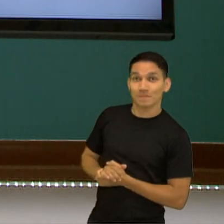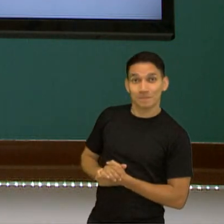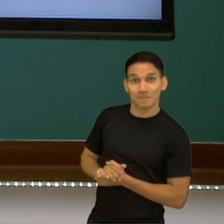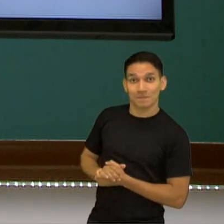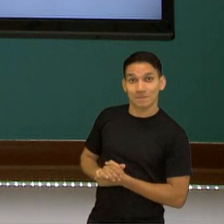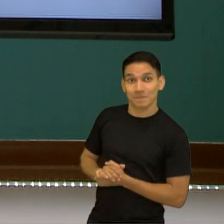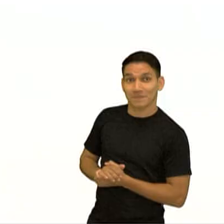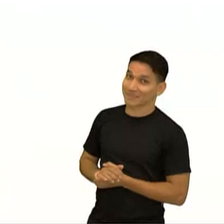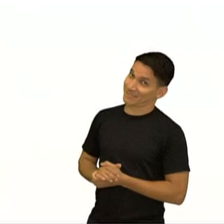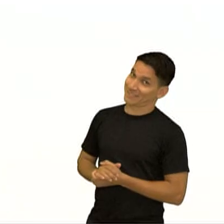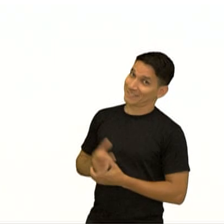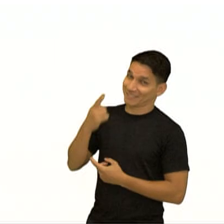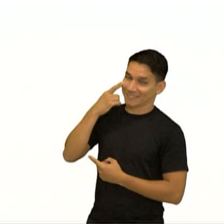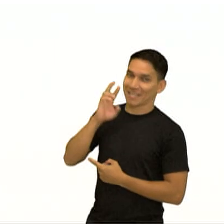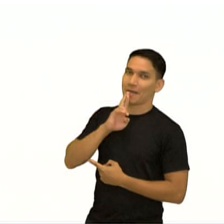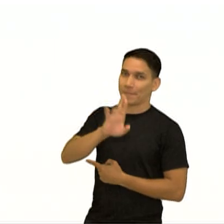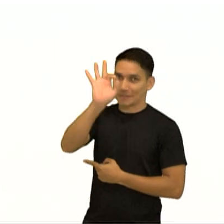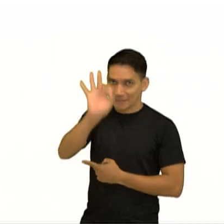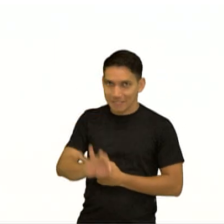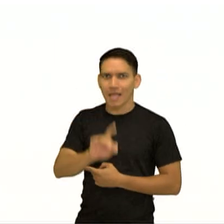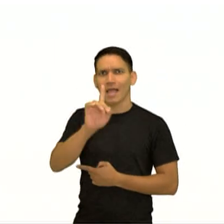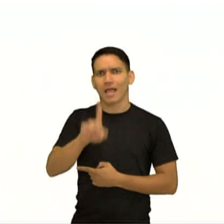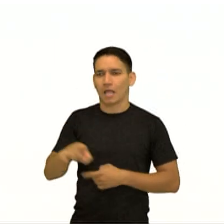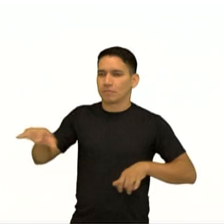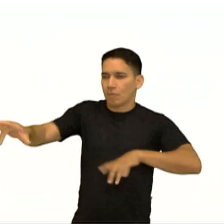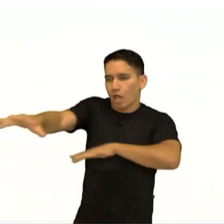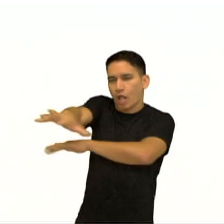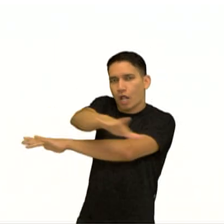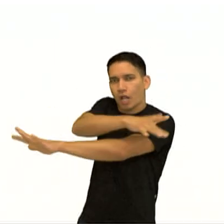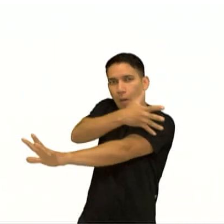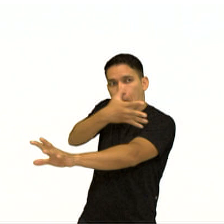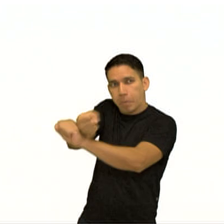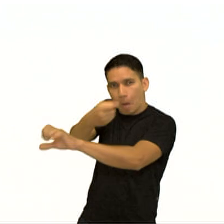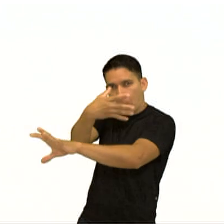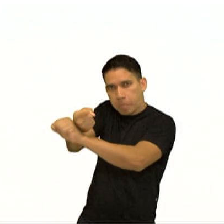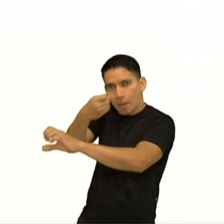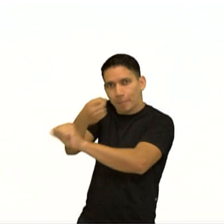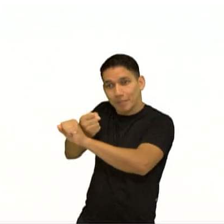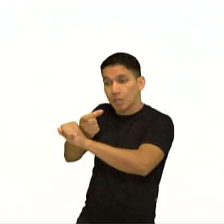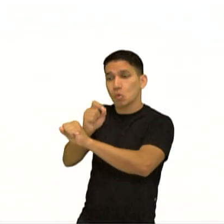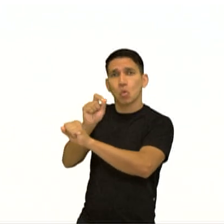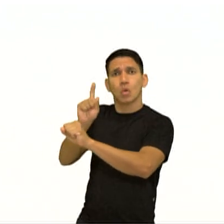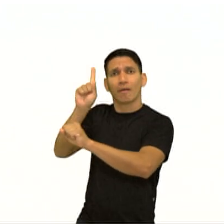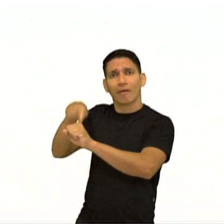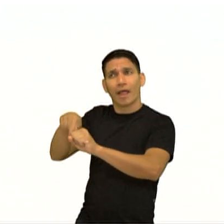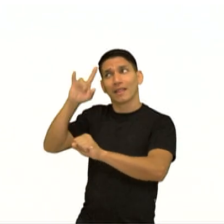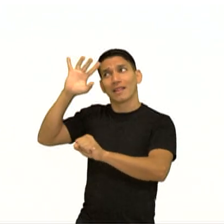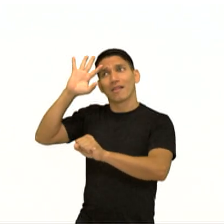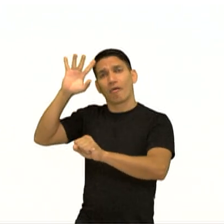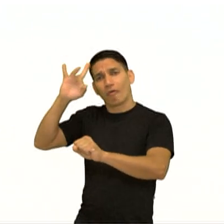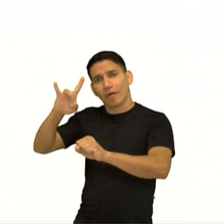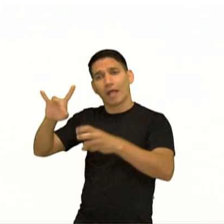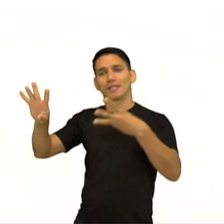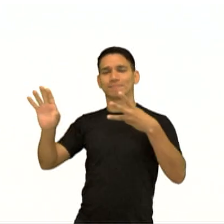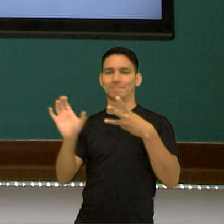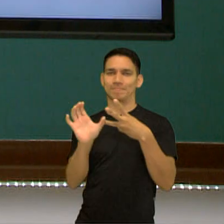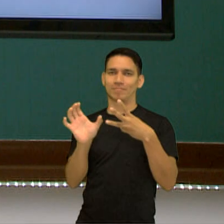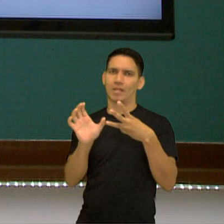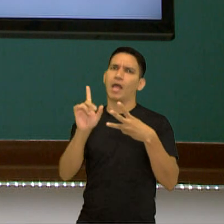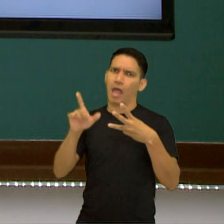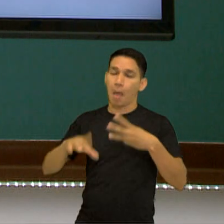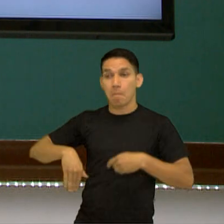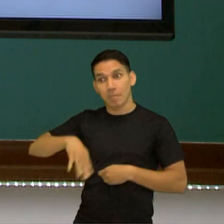ó, apareceu, ó, teoria da nebulosa solar. Teoria da nebulosa solar é aquela mais aceita